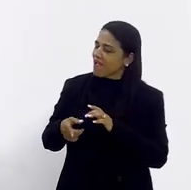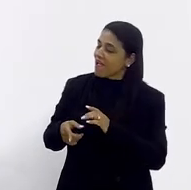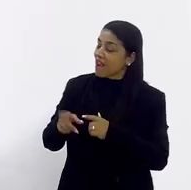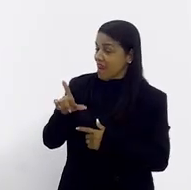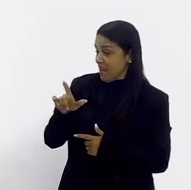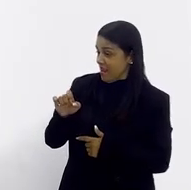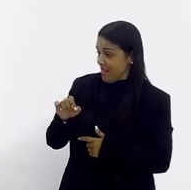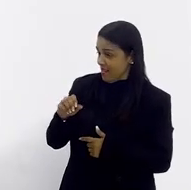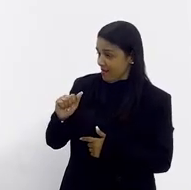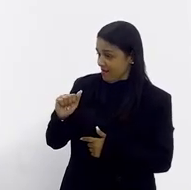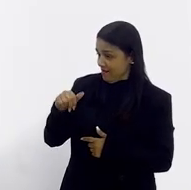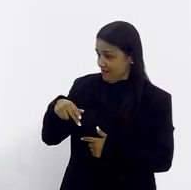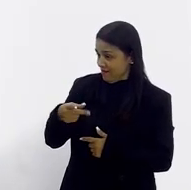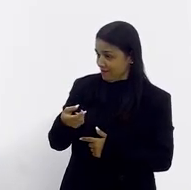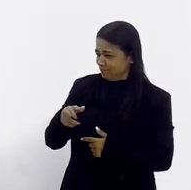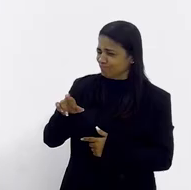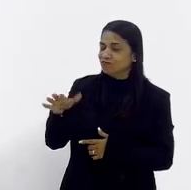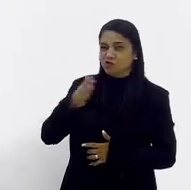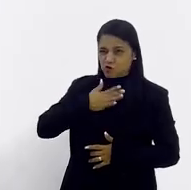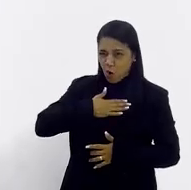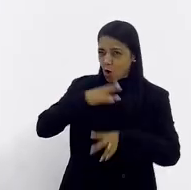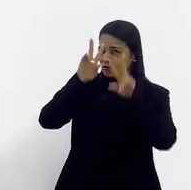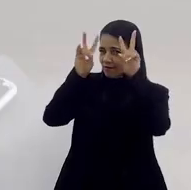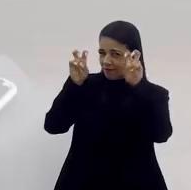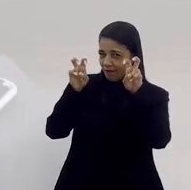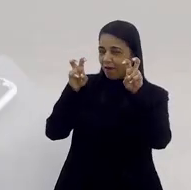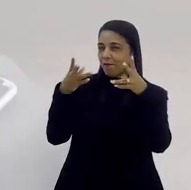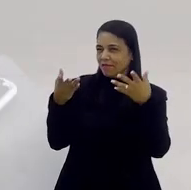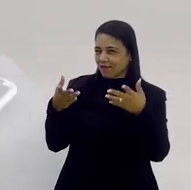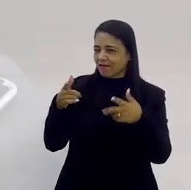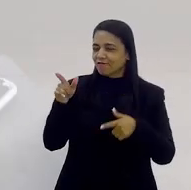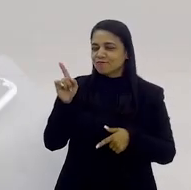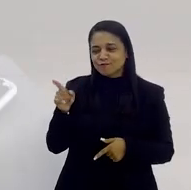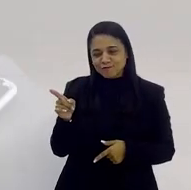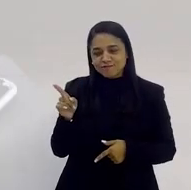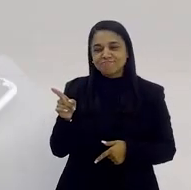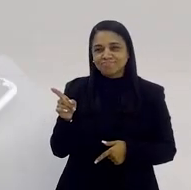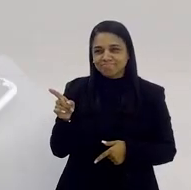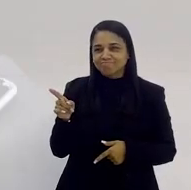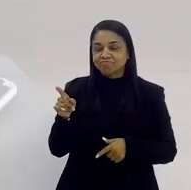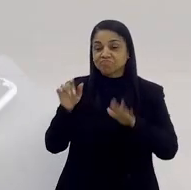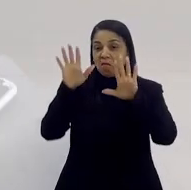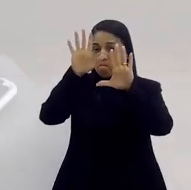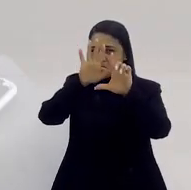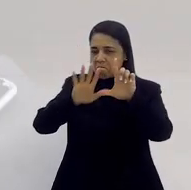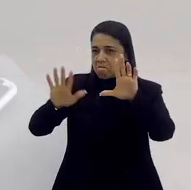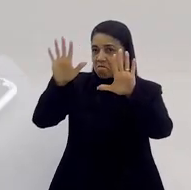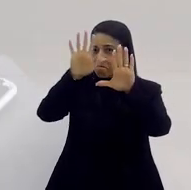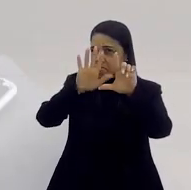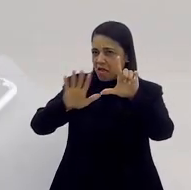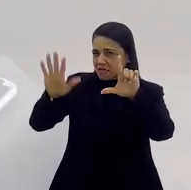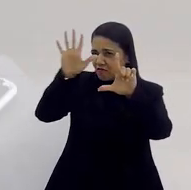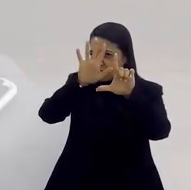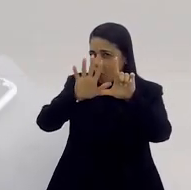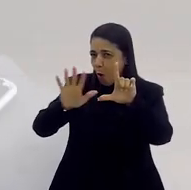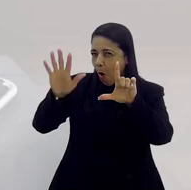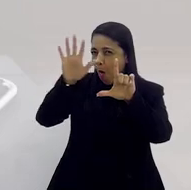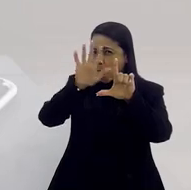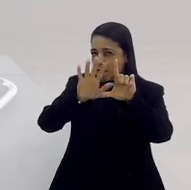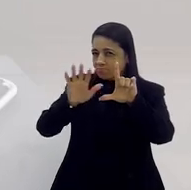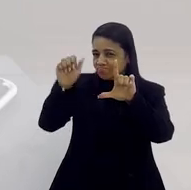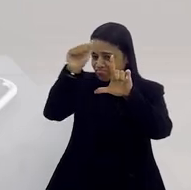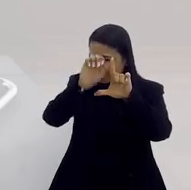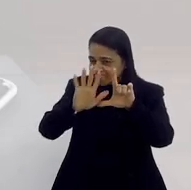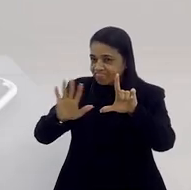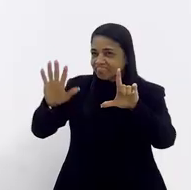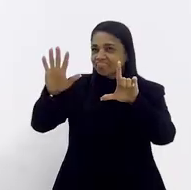a falar uma coisa com você vocês gostam desse tema né porque vocês foram agora para uma plataforma para um extremo que aliás agora